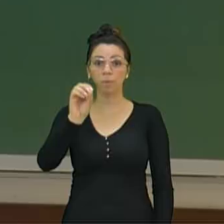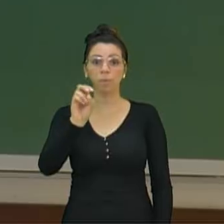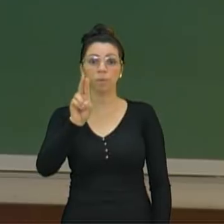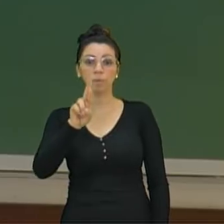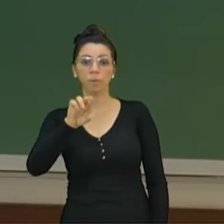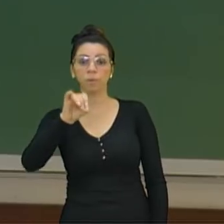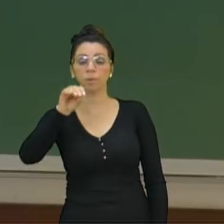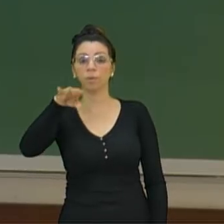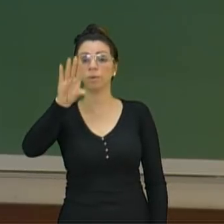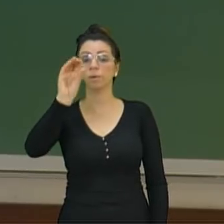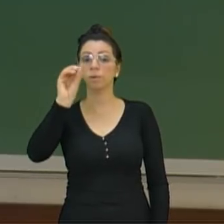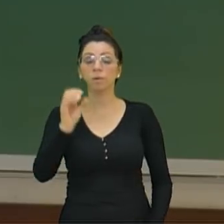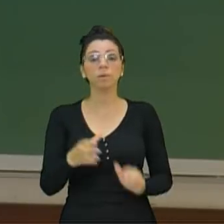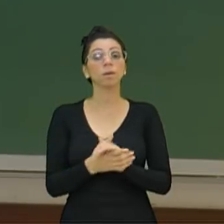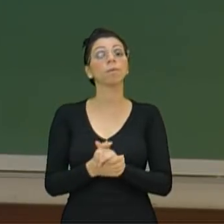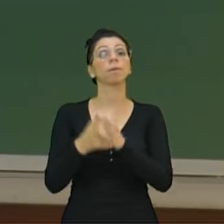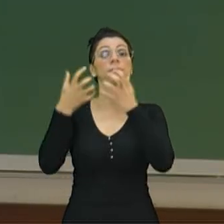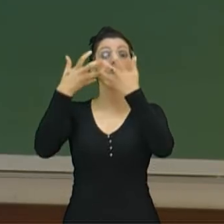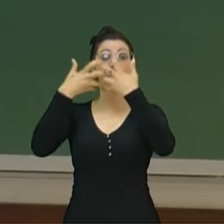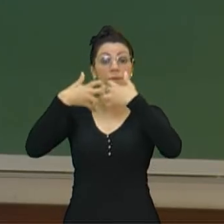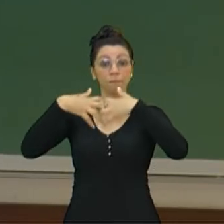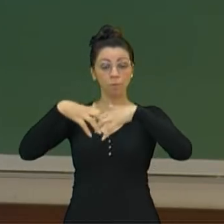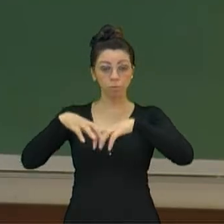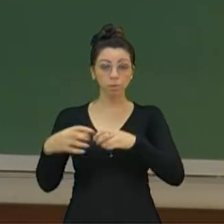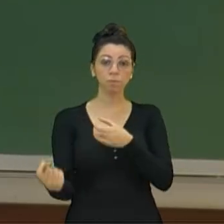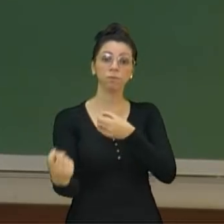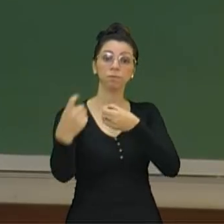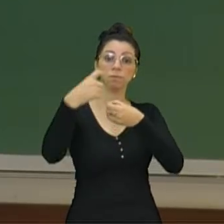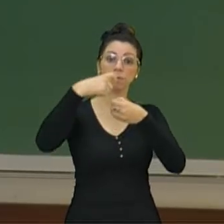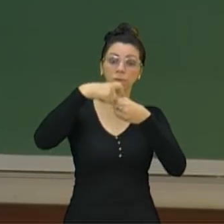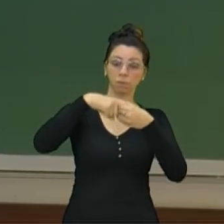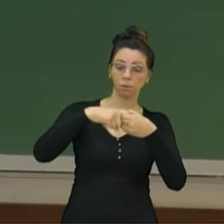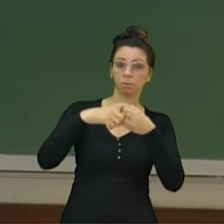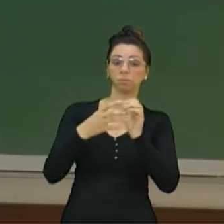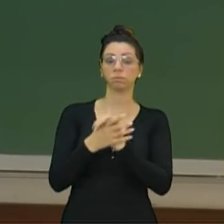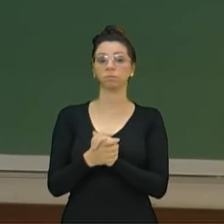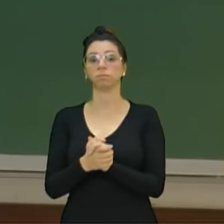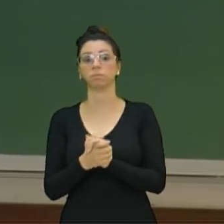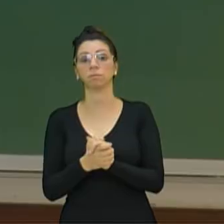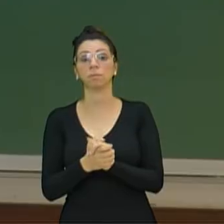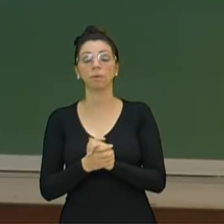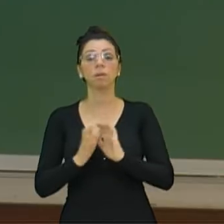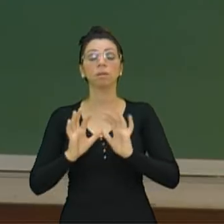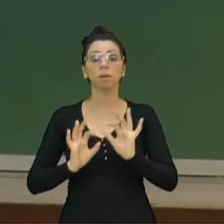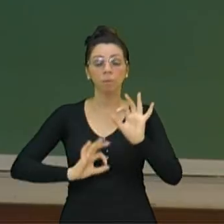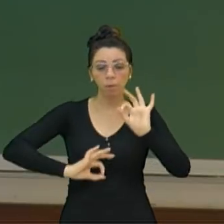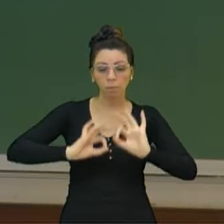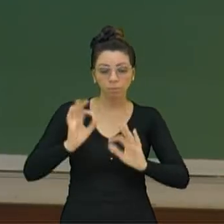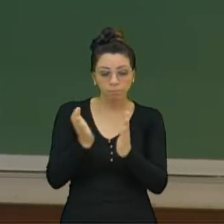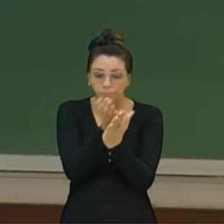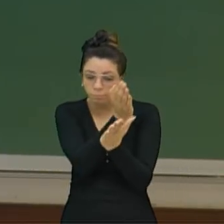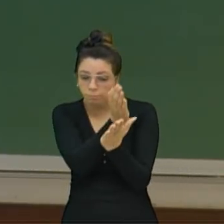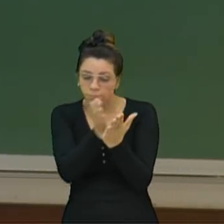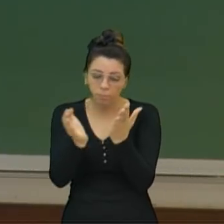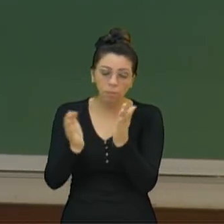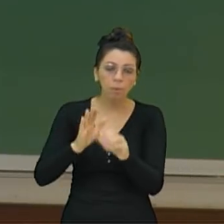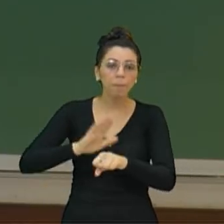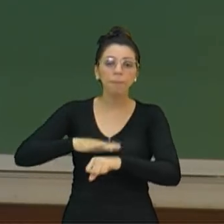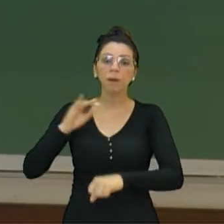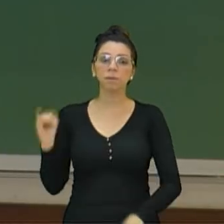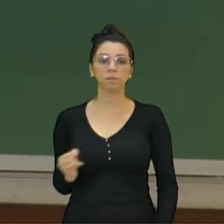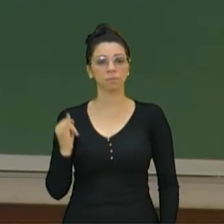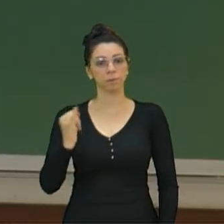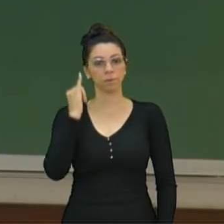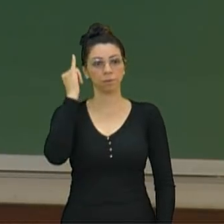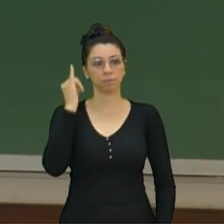Então, essa é a função de uma retomada. Então, eu selecionei aquilo que é mais importante para lembrar com